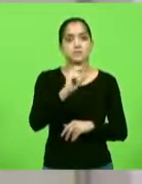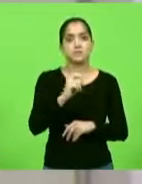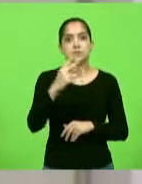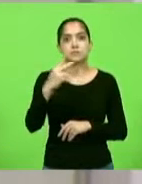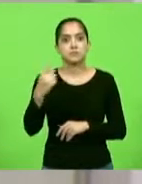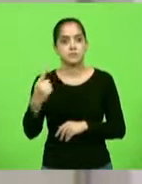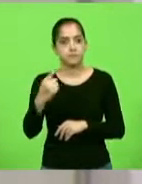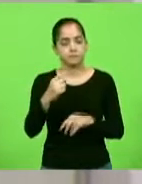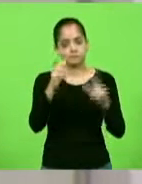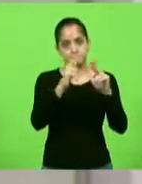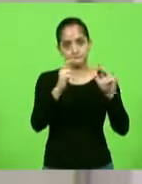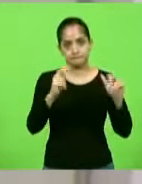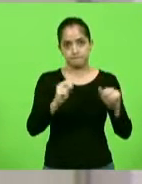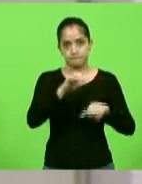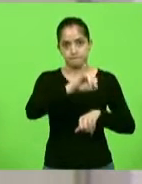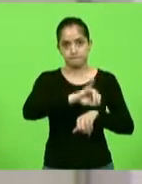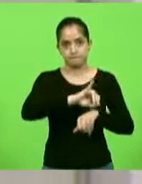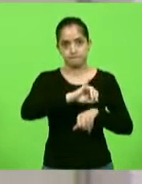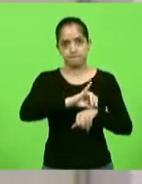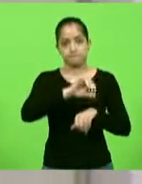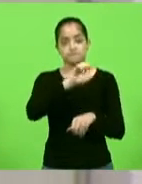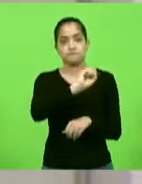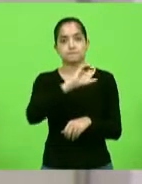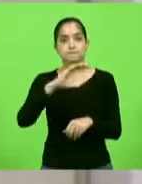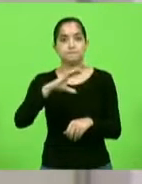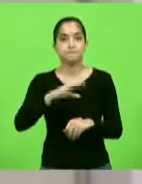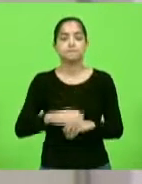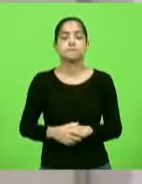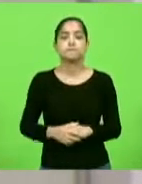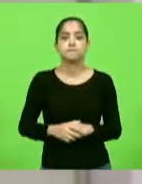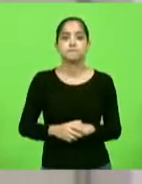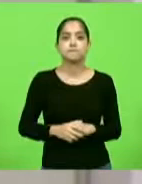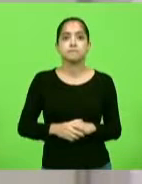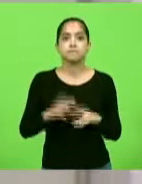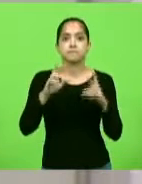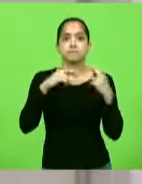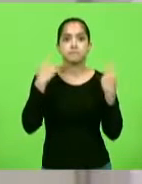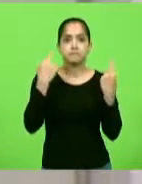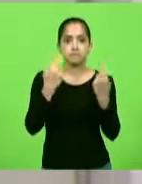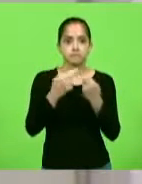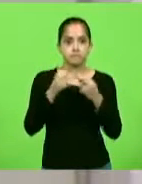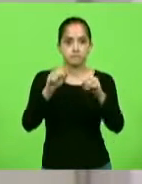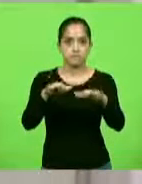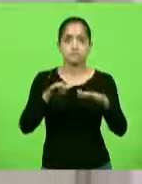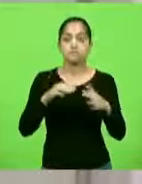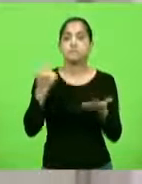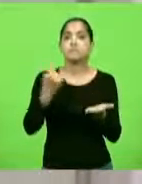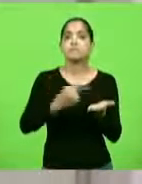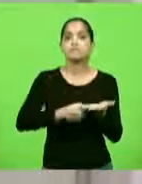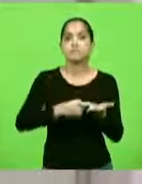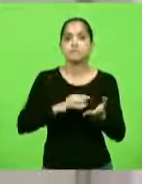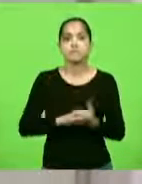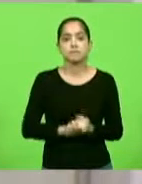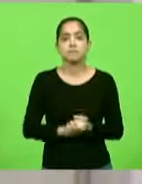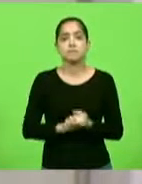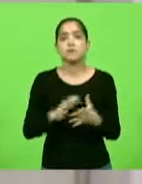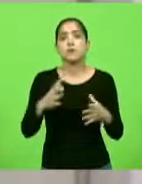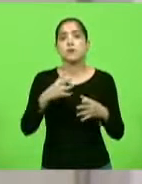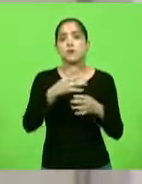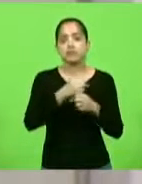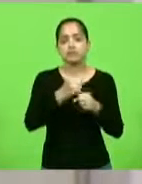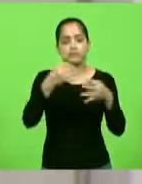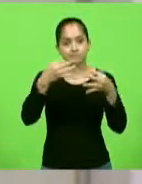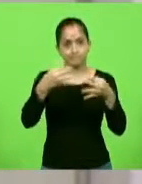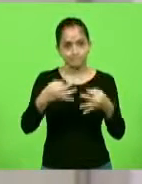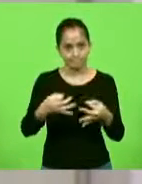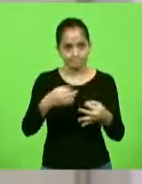nesta cidade de Florianópolis, capital do Estado de Santa Catarina, reuniu-se a Assembleia Legislativa em sessão ordinária. Havendo o quórum